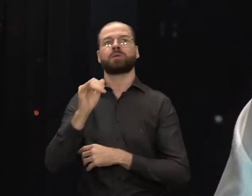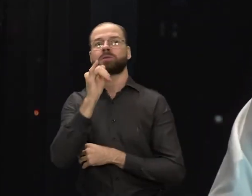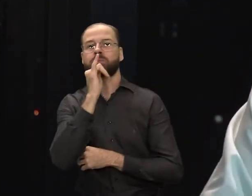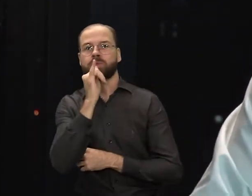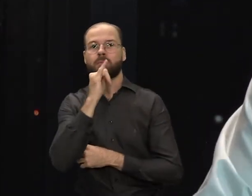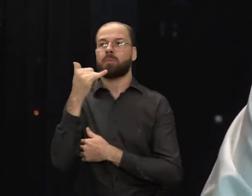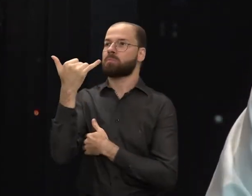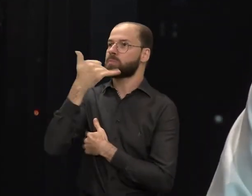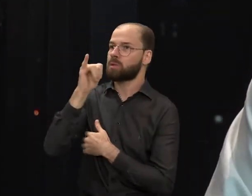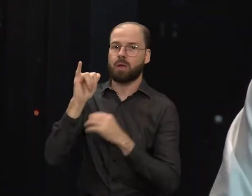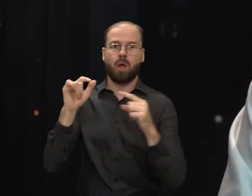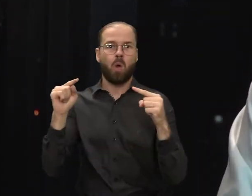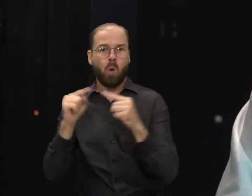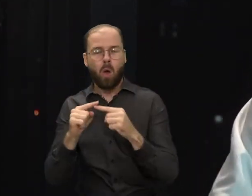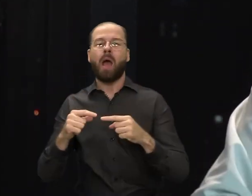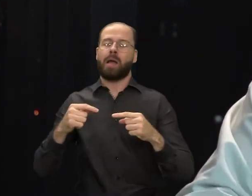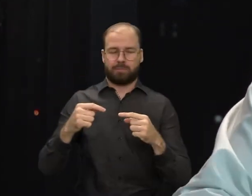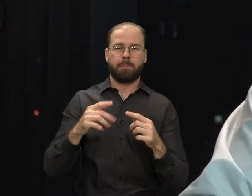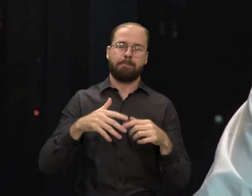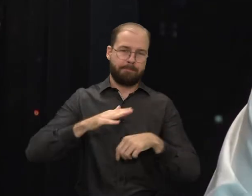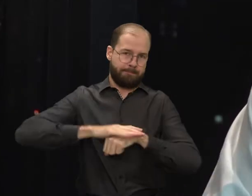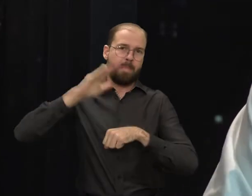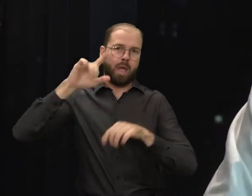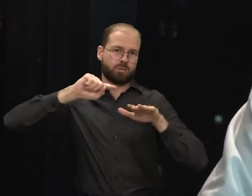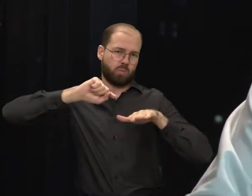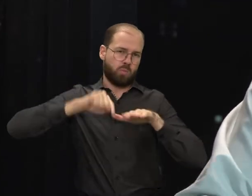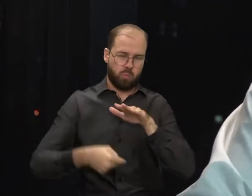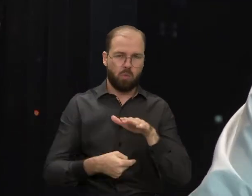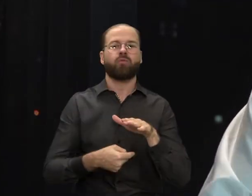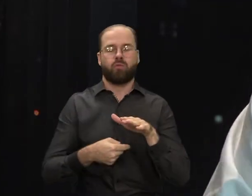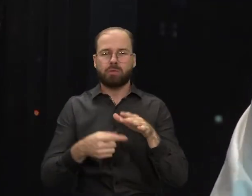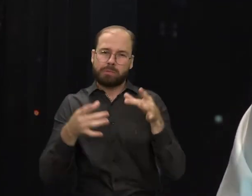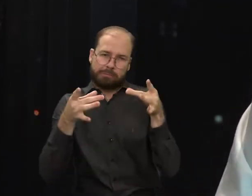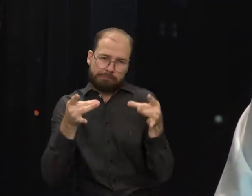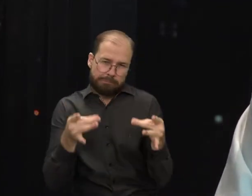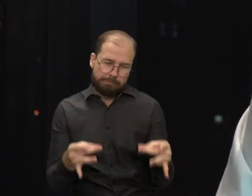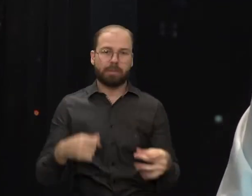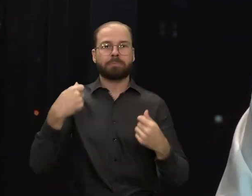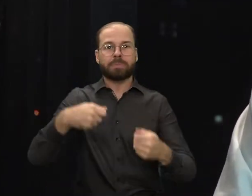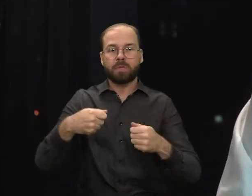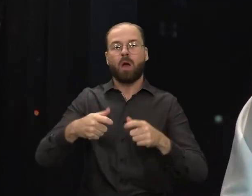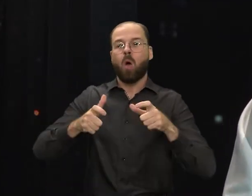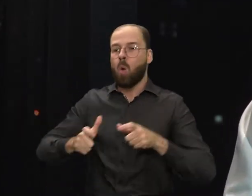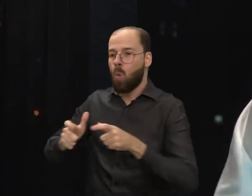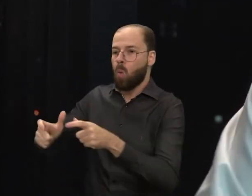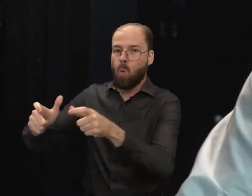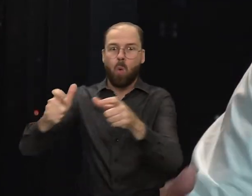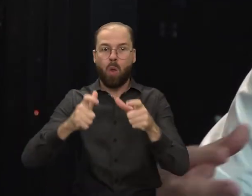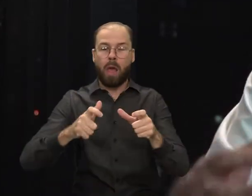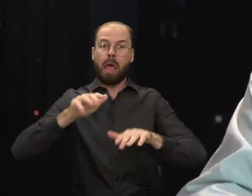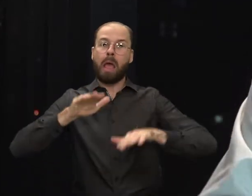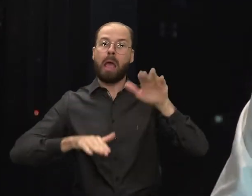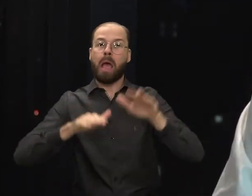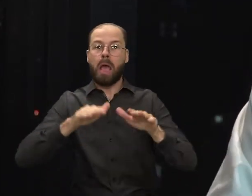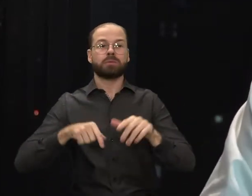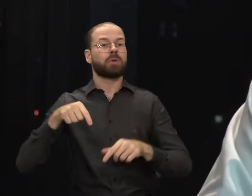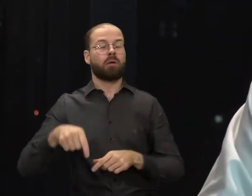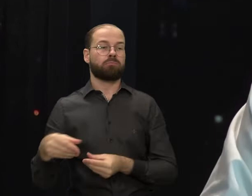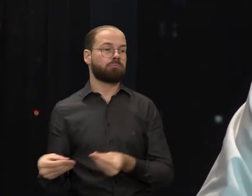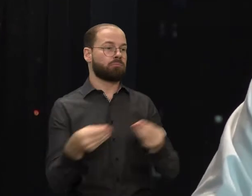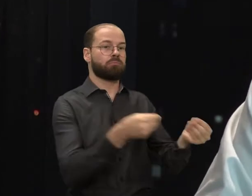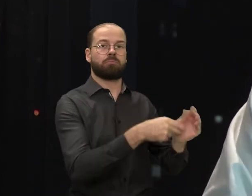hidrelétrica, aí a coisa é mais complicada. Você tem que mapear a área com bastante detalhamento. Então, às vezes, o mapeamento não chega